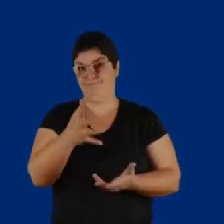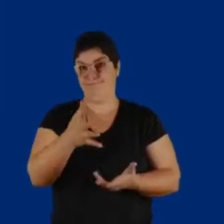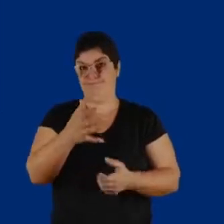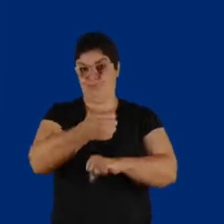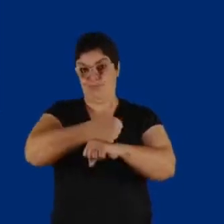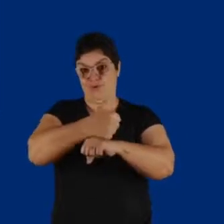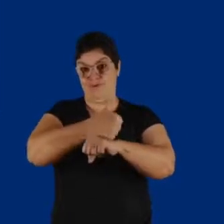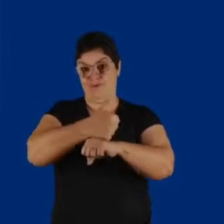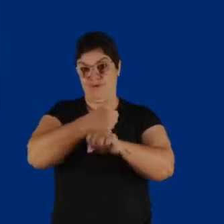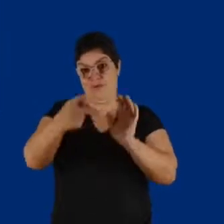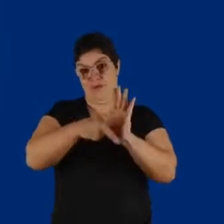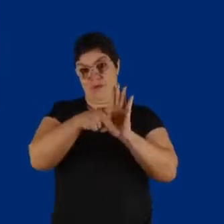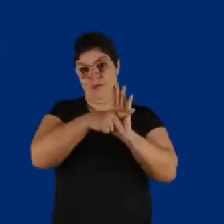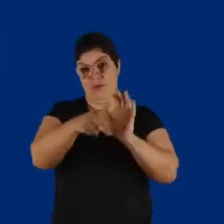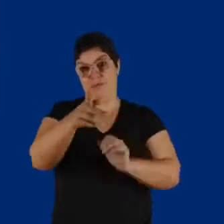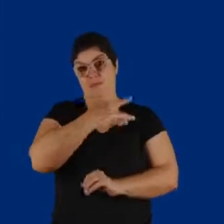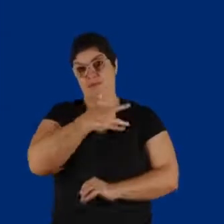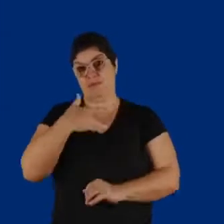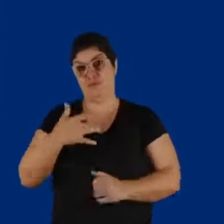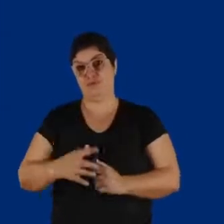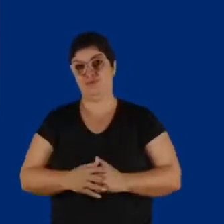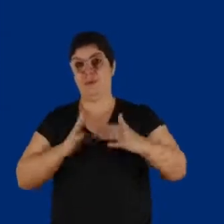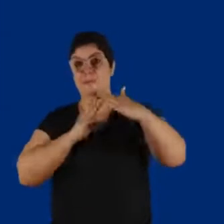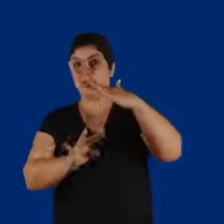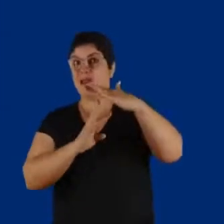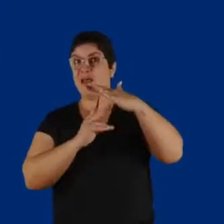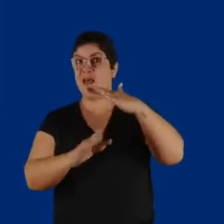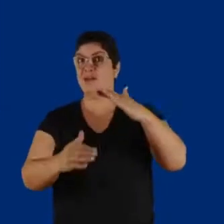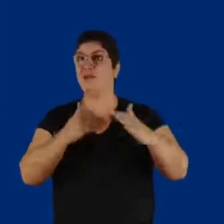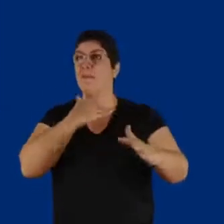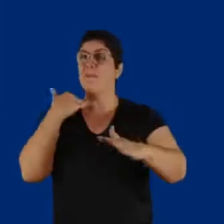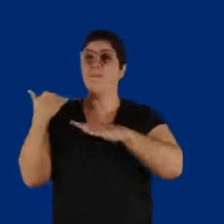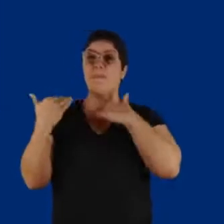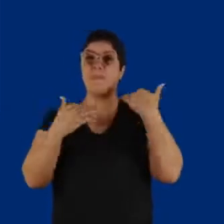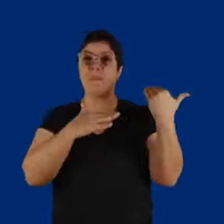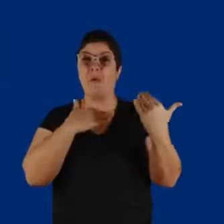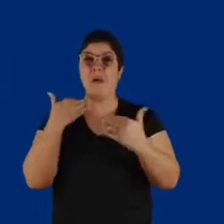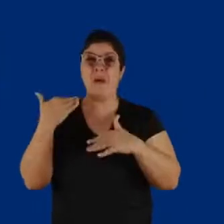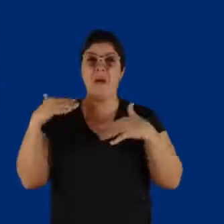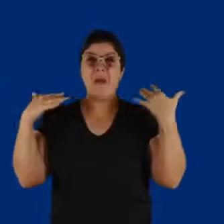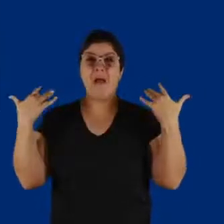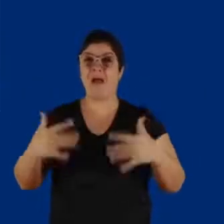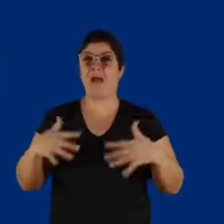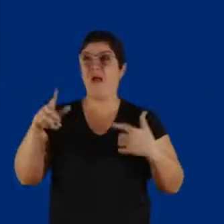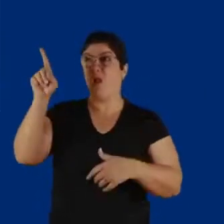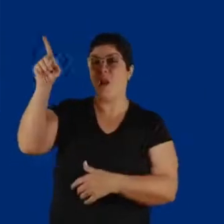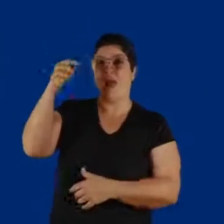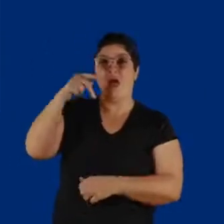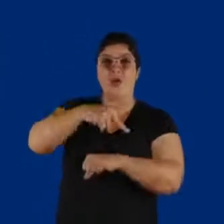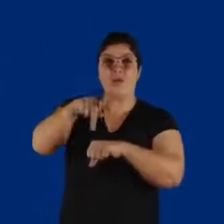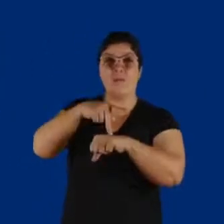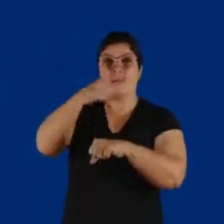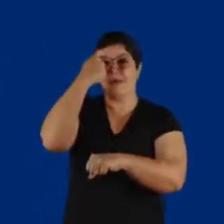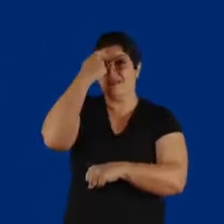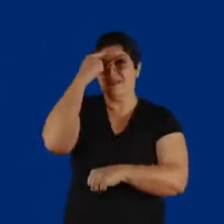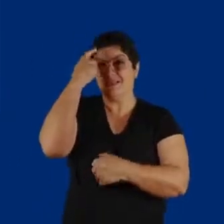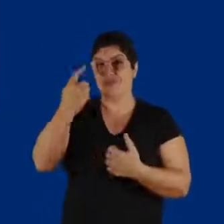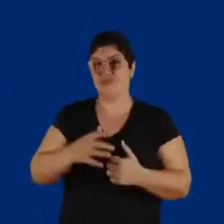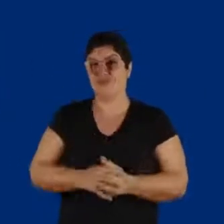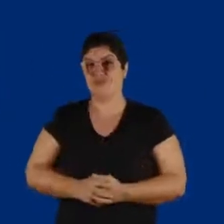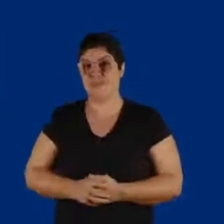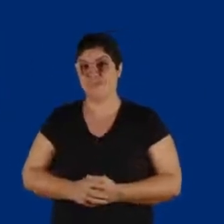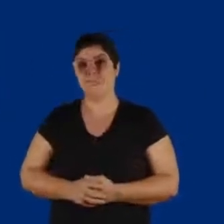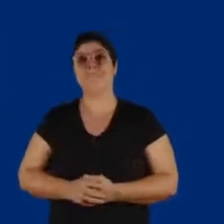os trabalhadores migrantes, deixaram eles morrer. Então, realmente, são momentos muito interessantes, como os